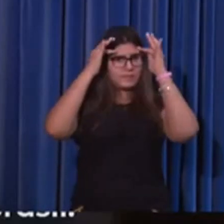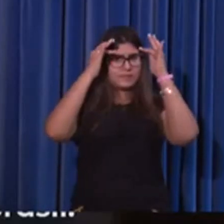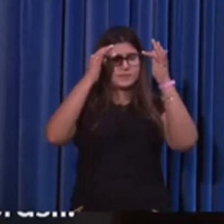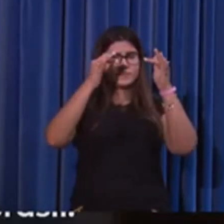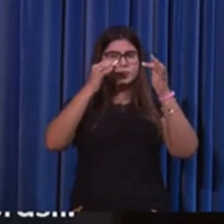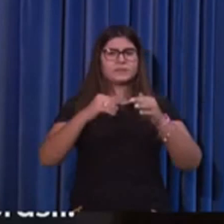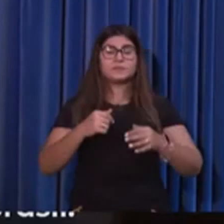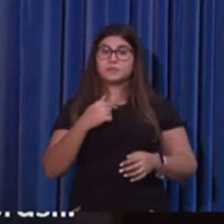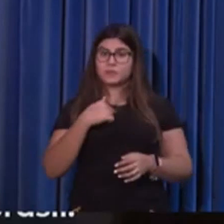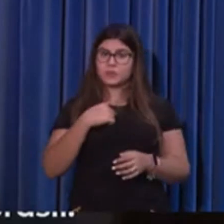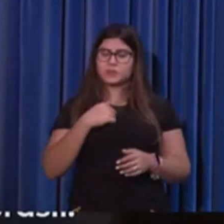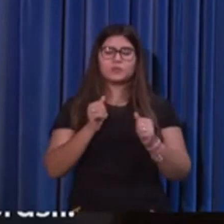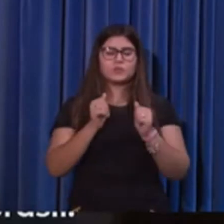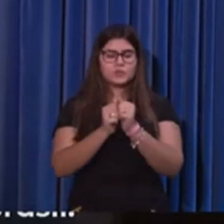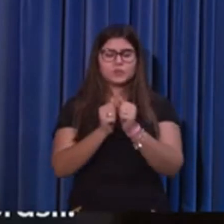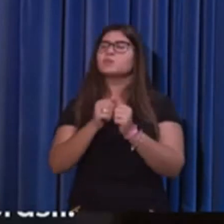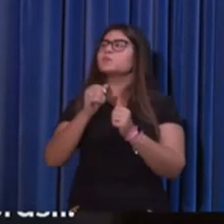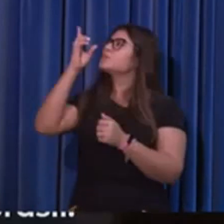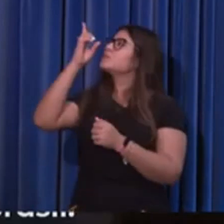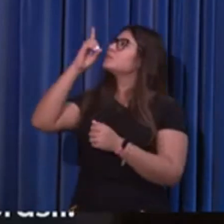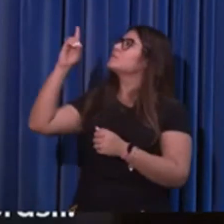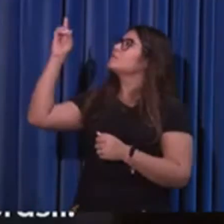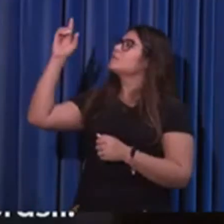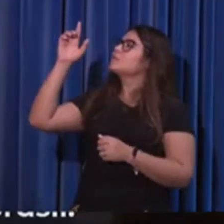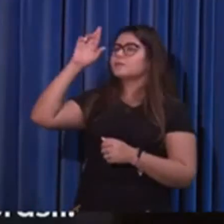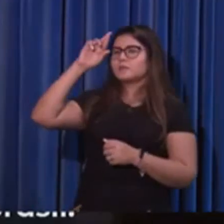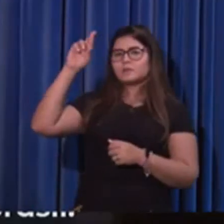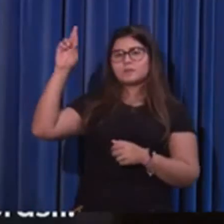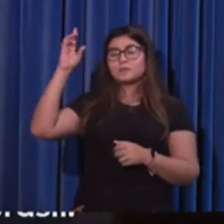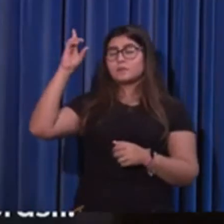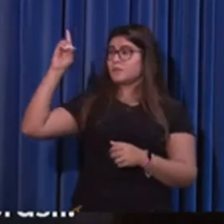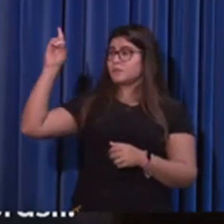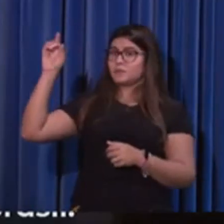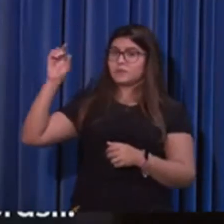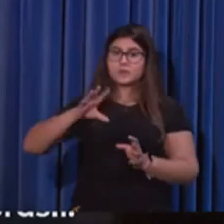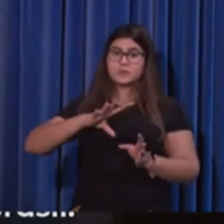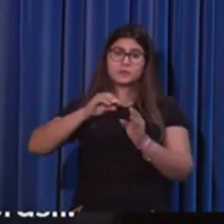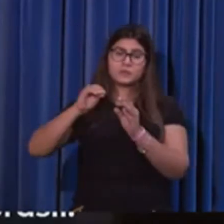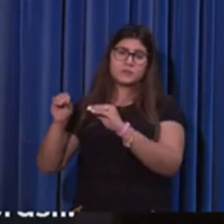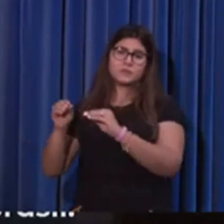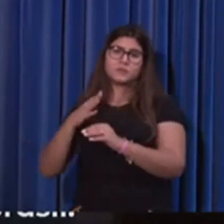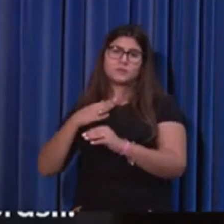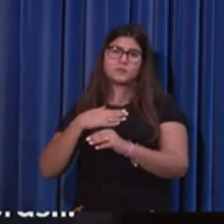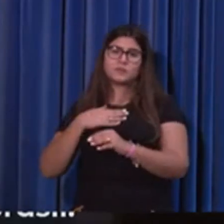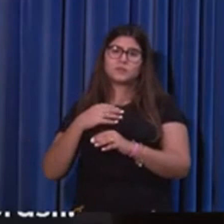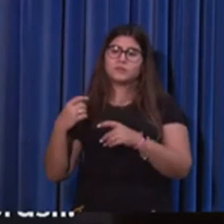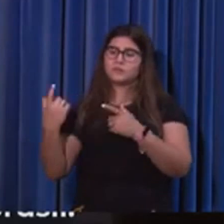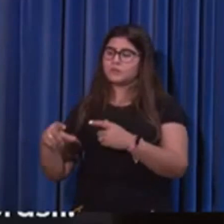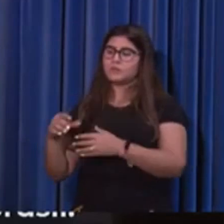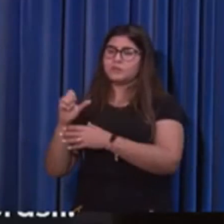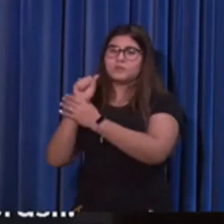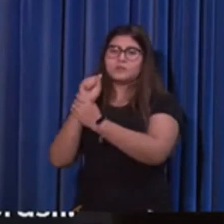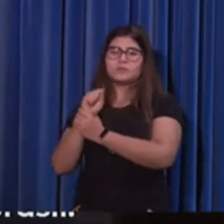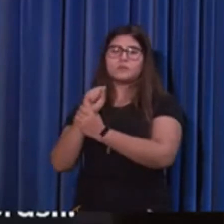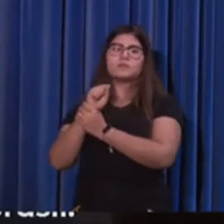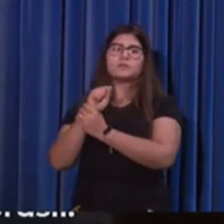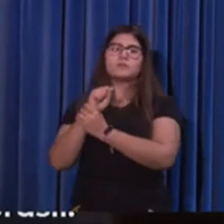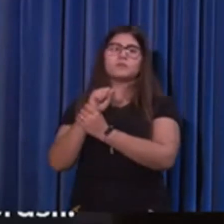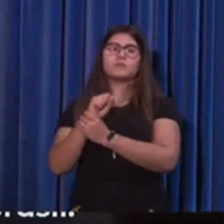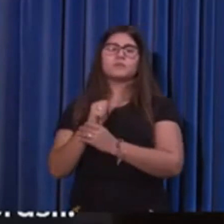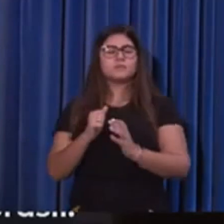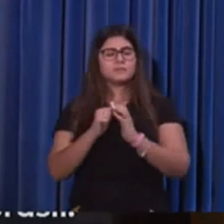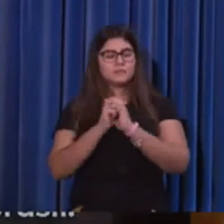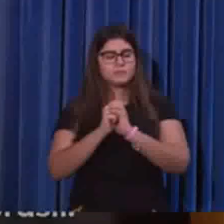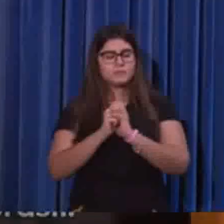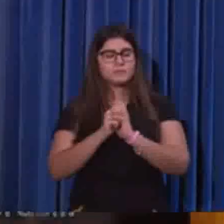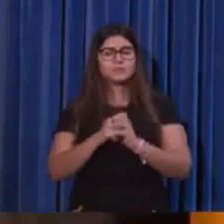a Deus. No Senhor Deus põe o meu refúgio para proclamar todos os seus feitos. Assim como